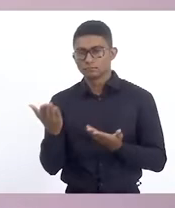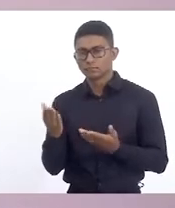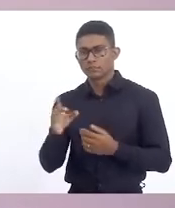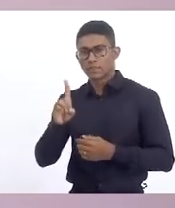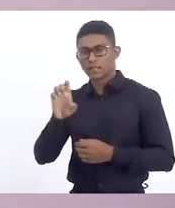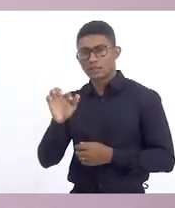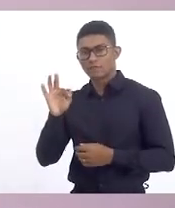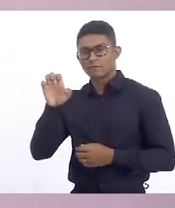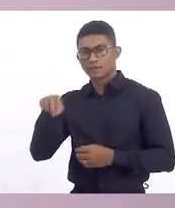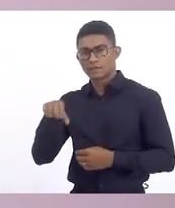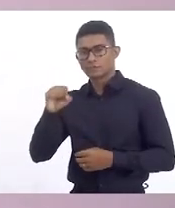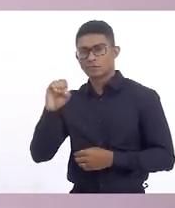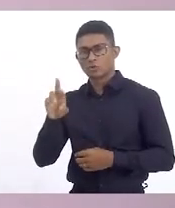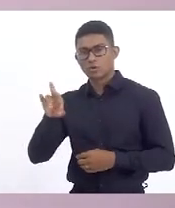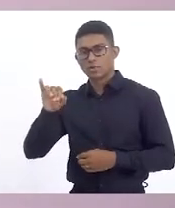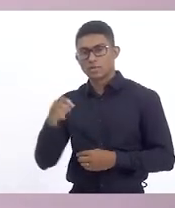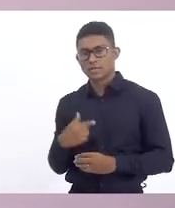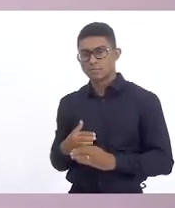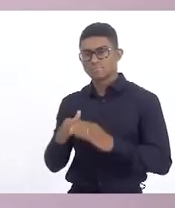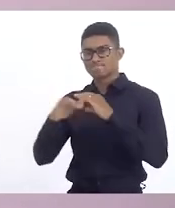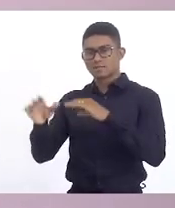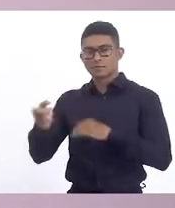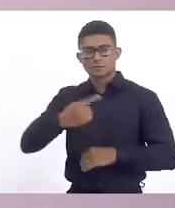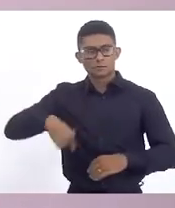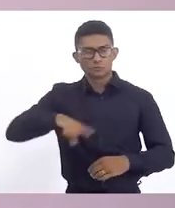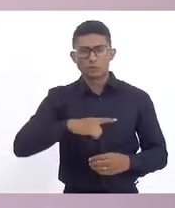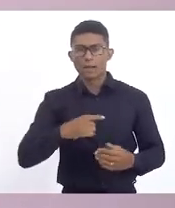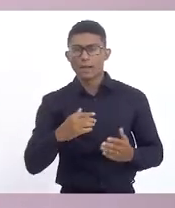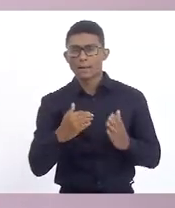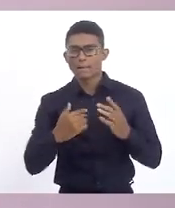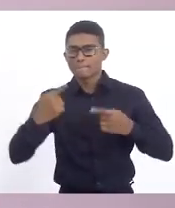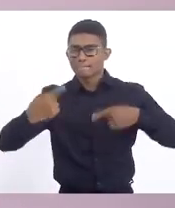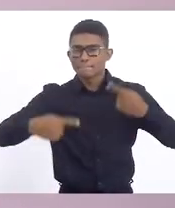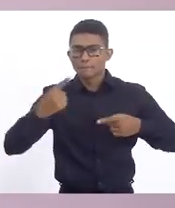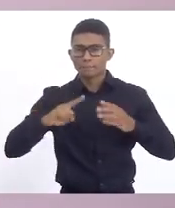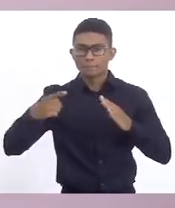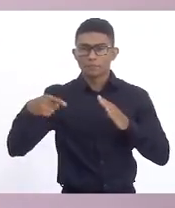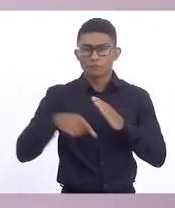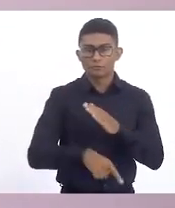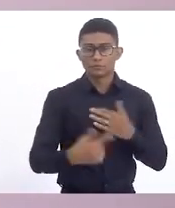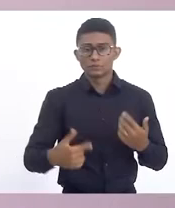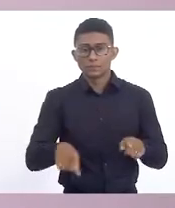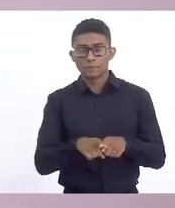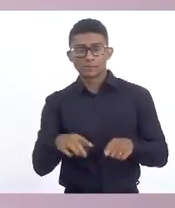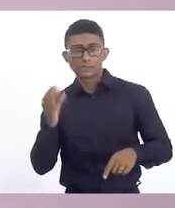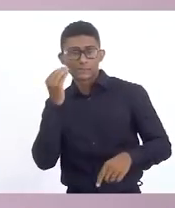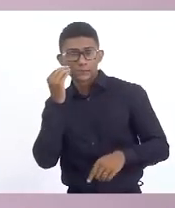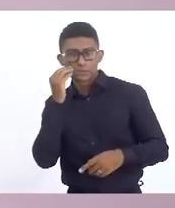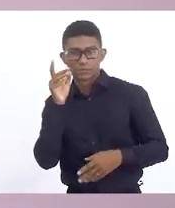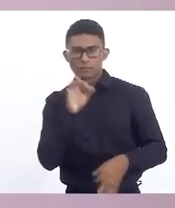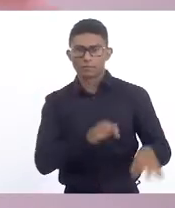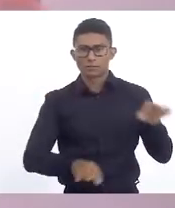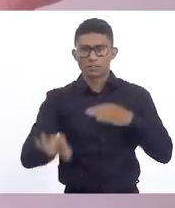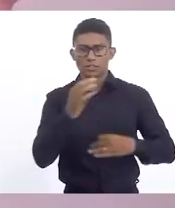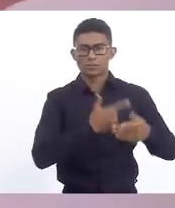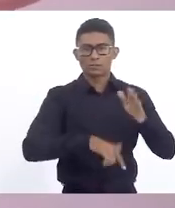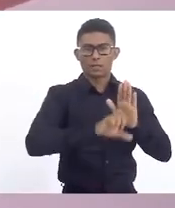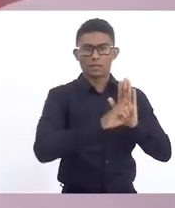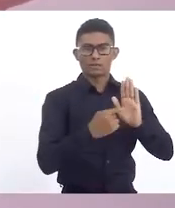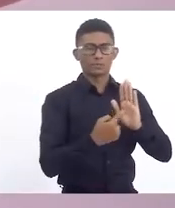aqui, para que a gente possa aprofundar e fazer isso através de um projeto de lei, que venha definir o que é tarifa